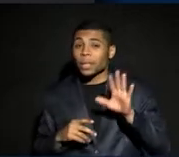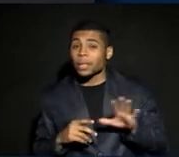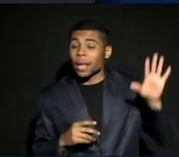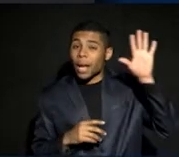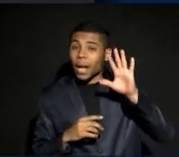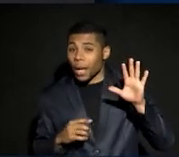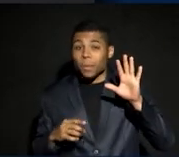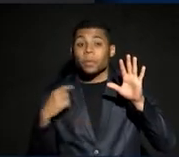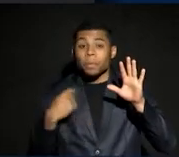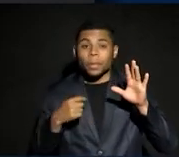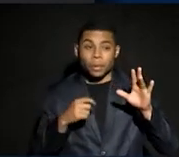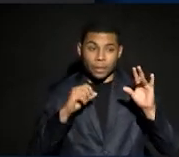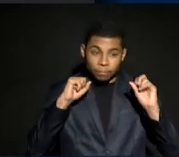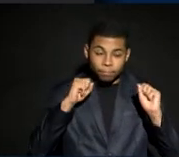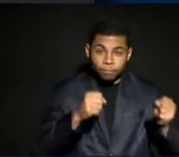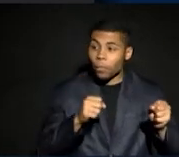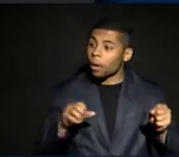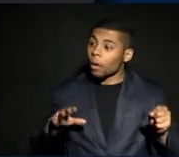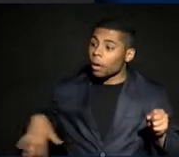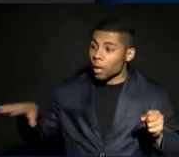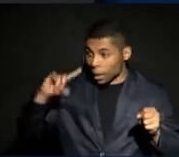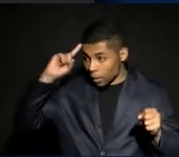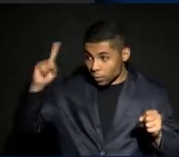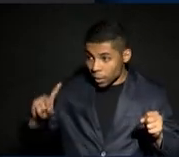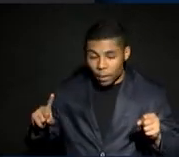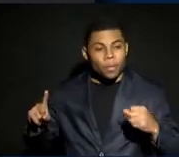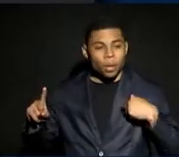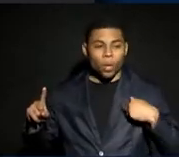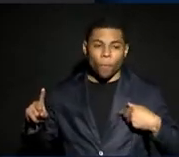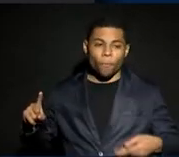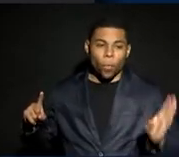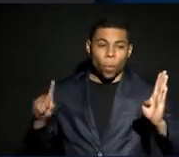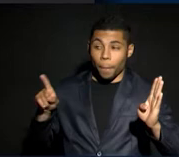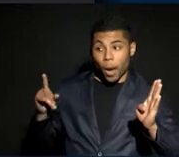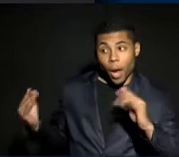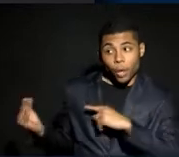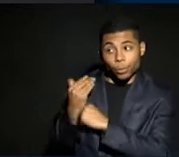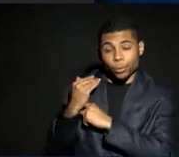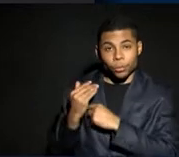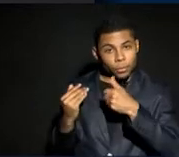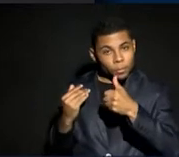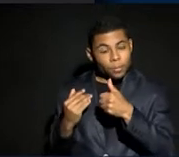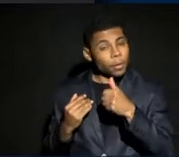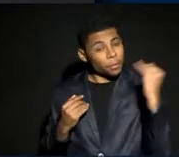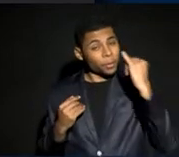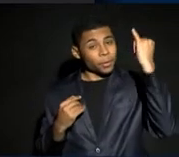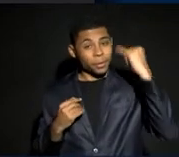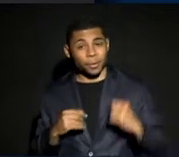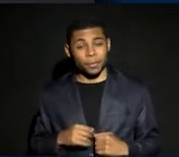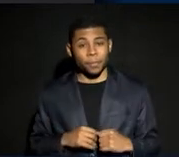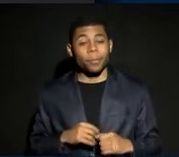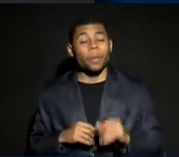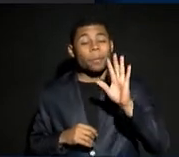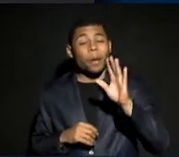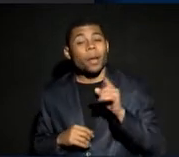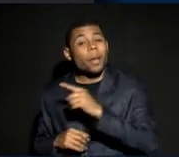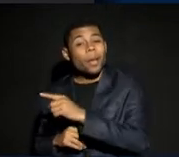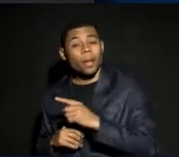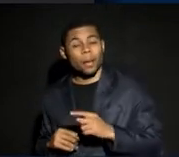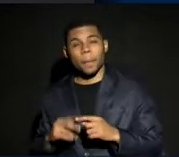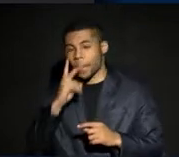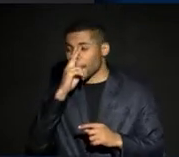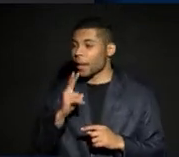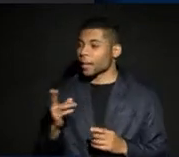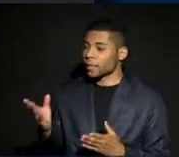do que o mercado não sabe, contando com o mercado, como parceiro. Mas sem a ilusão de que o mercado